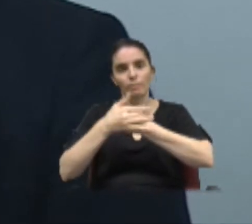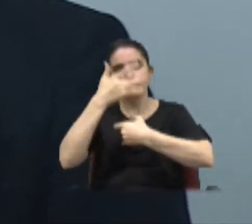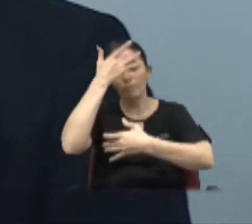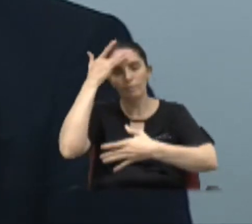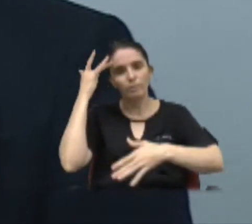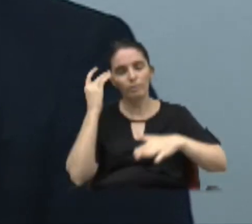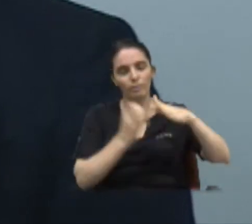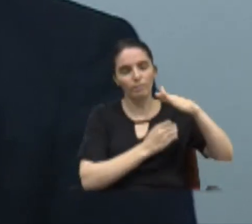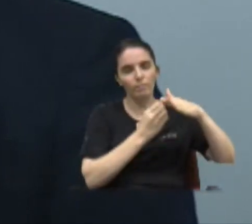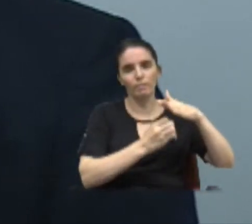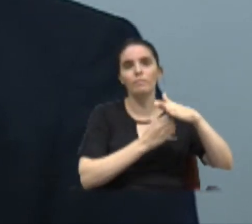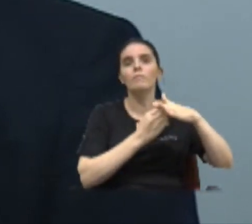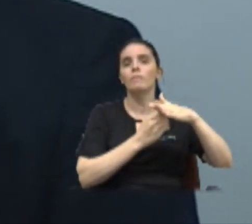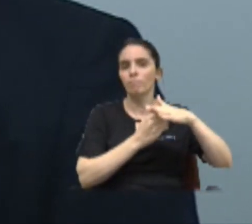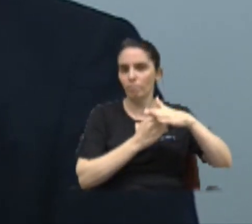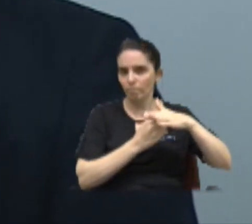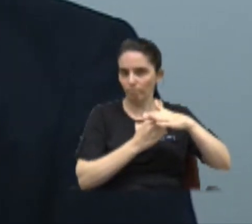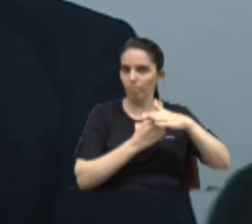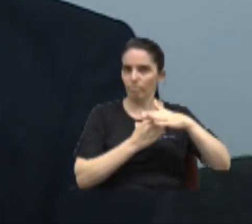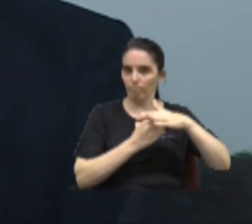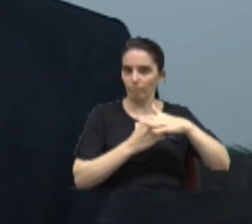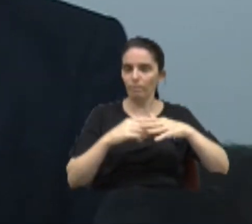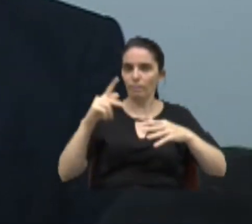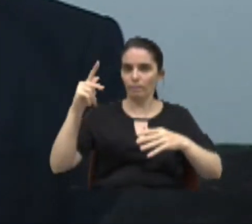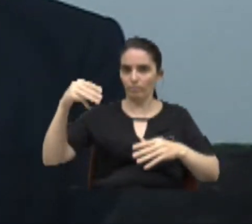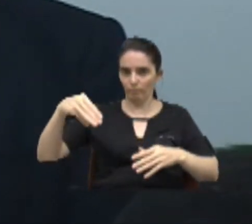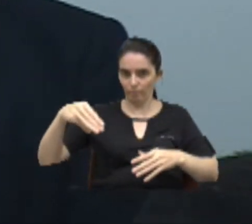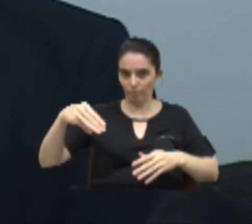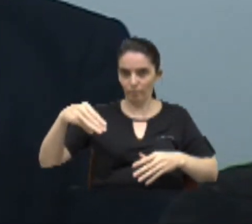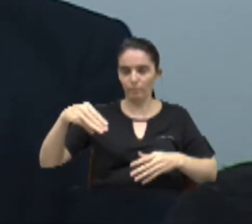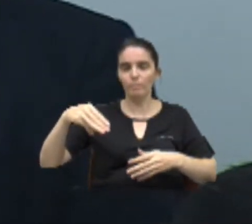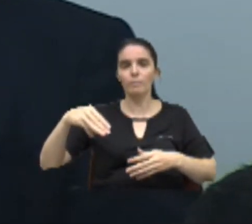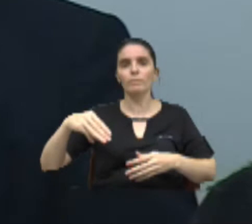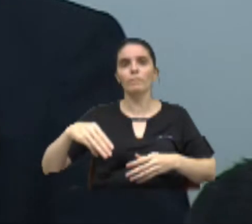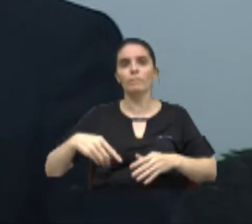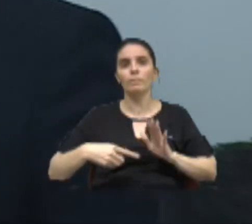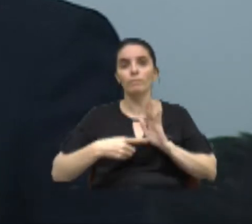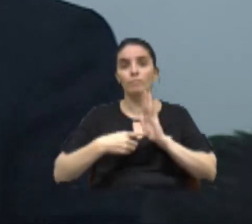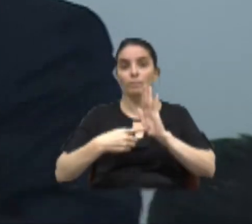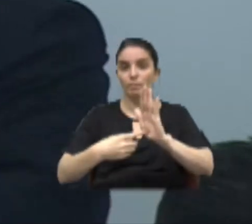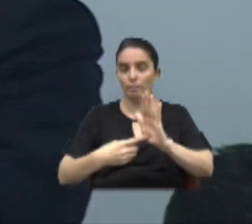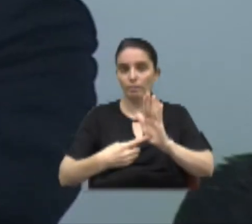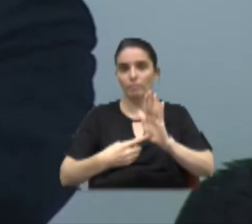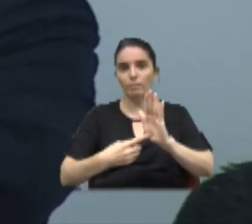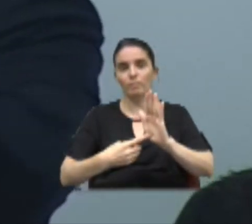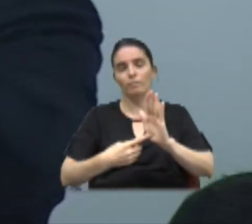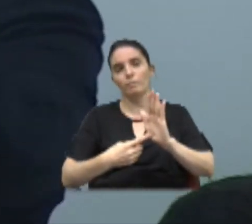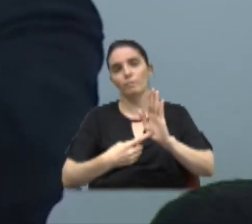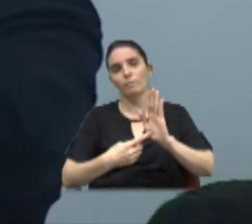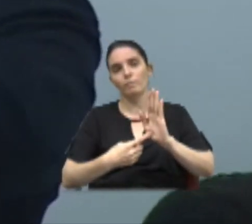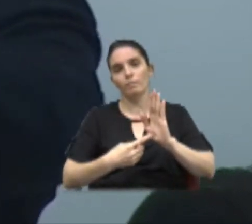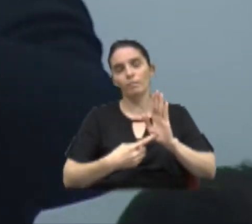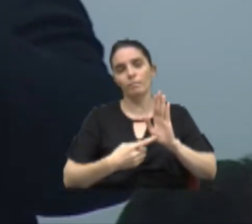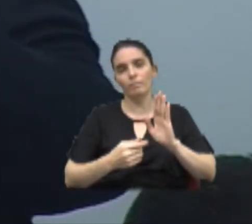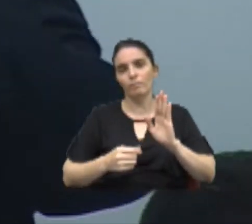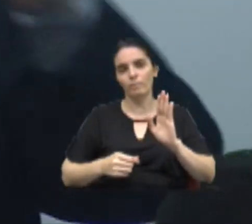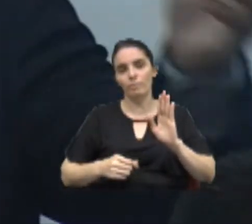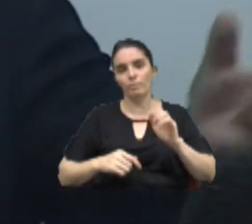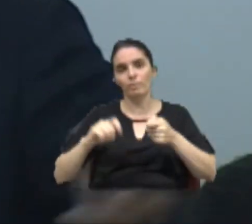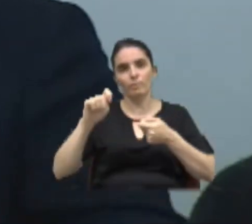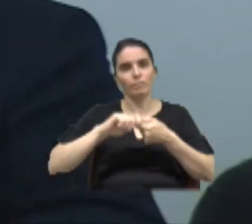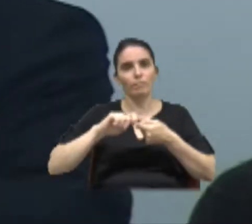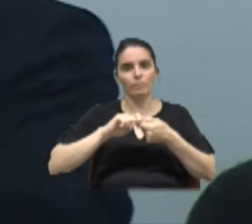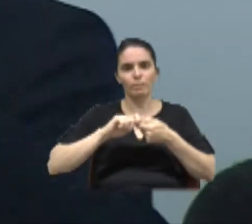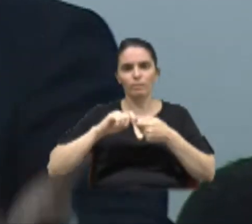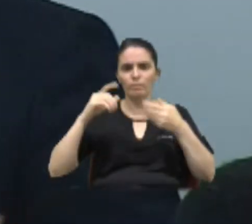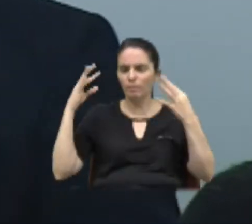Então ali demonstrou um ato de, não é nem de bravura, ali é todos os